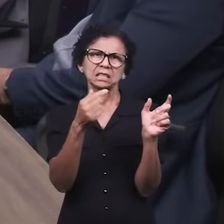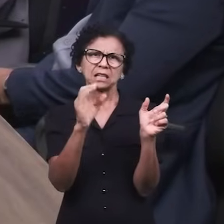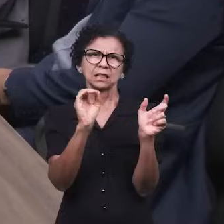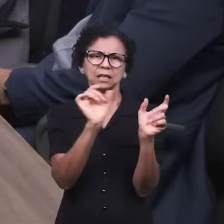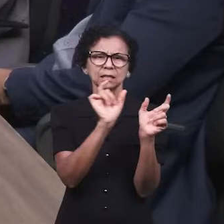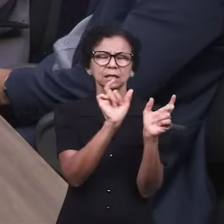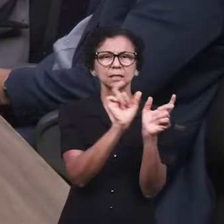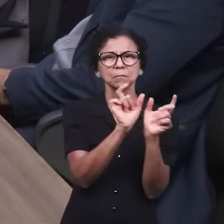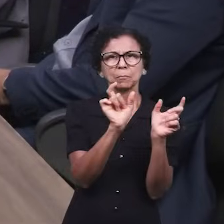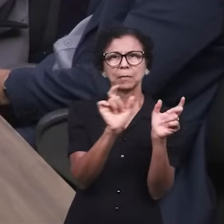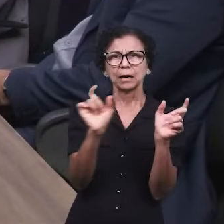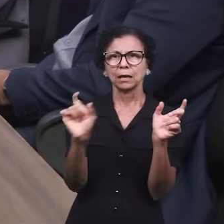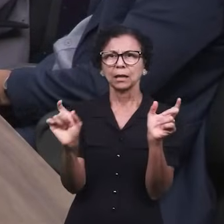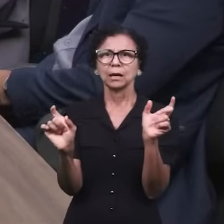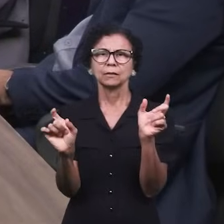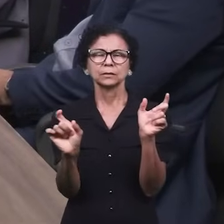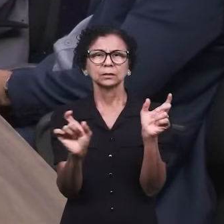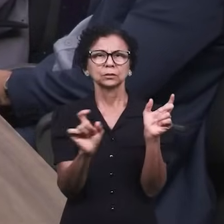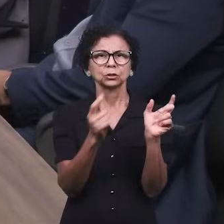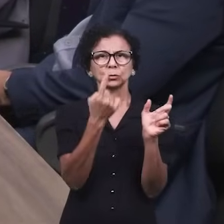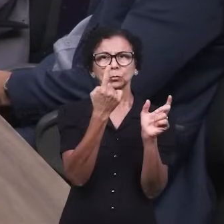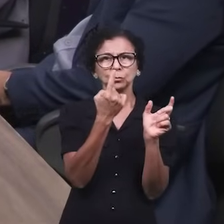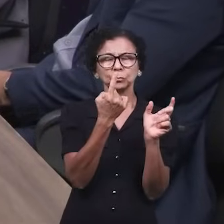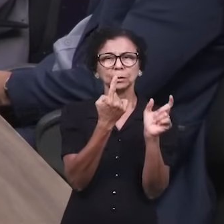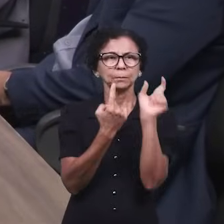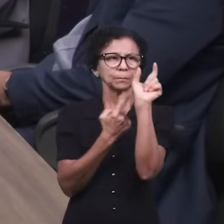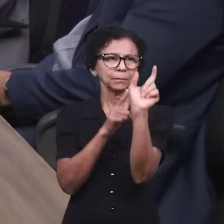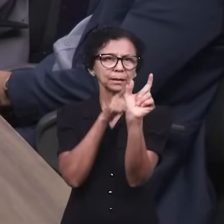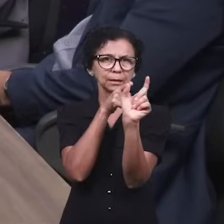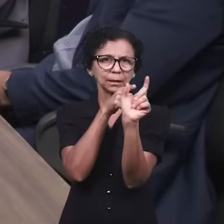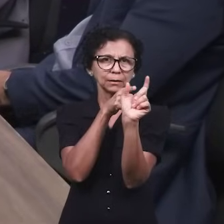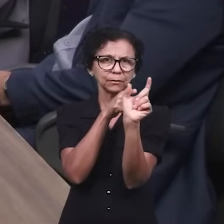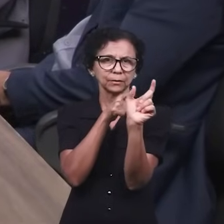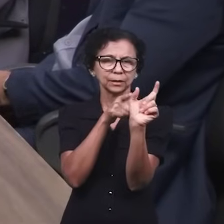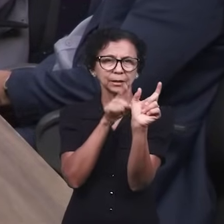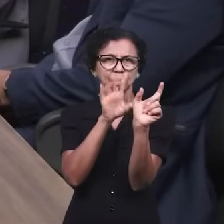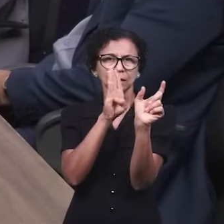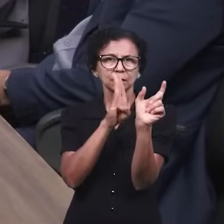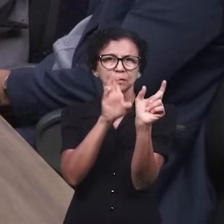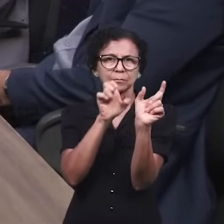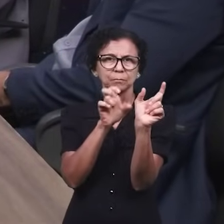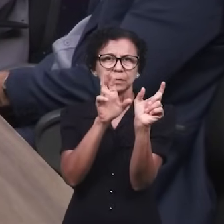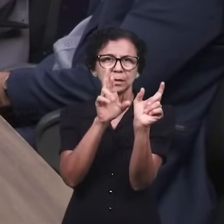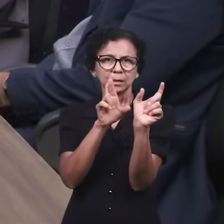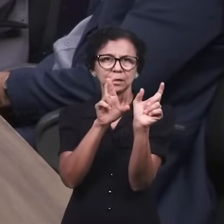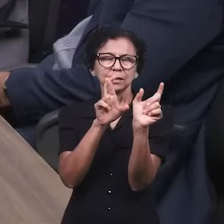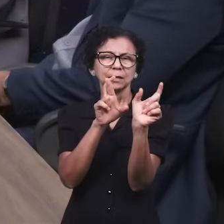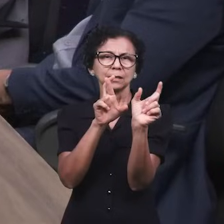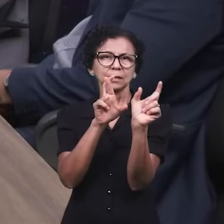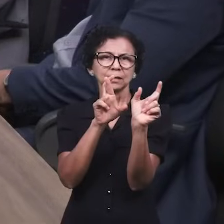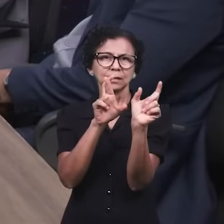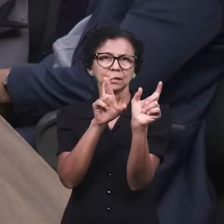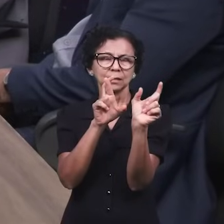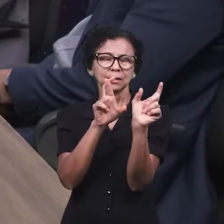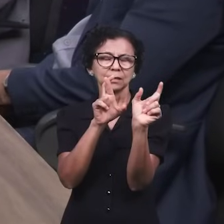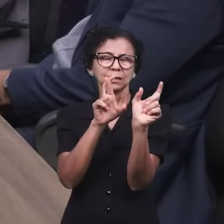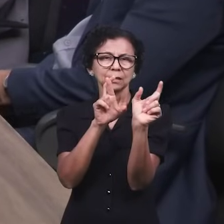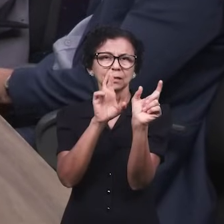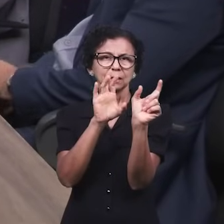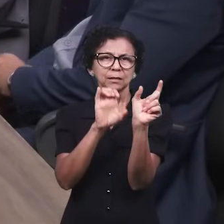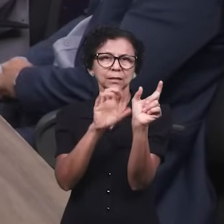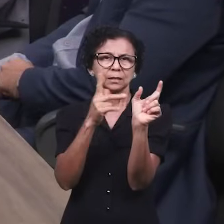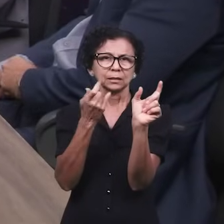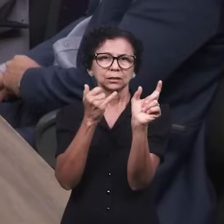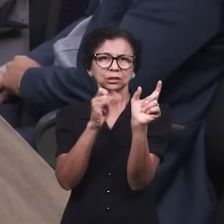70 palavras que são retiradas somente dessa palavra bereshit. Tem sherit, tem reshit, tem várias palavras